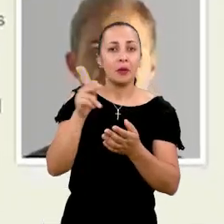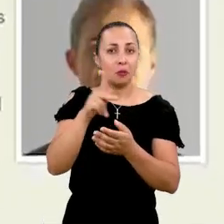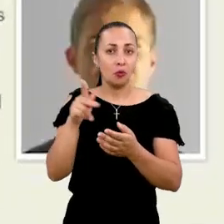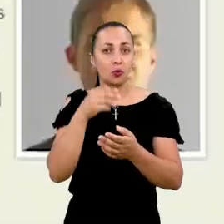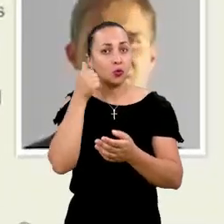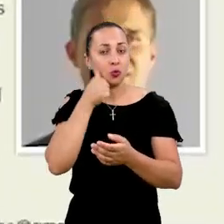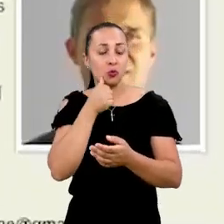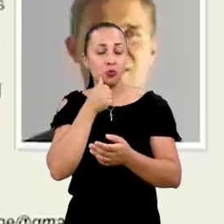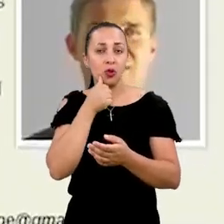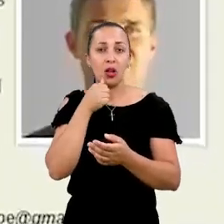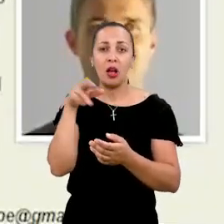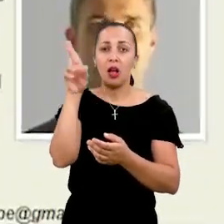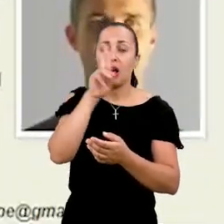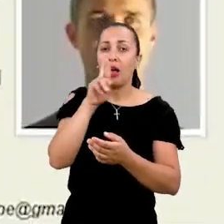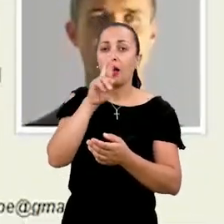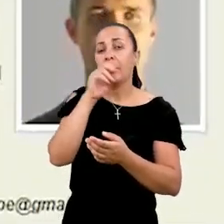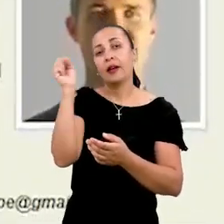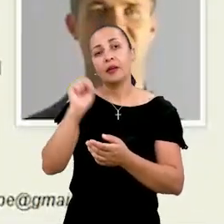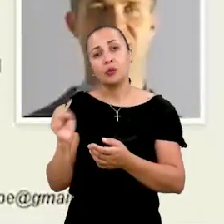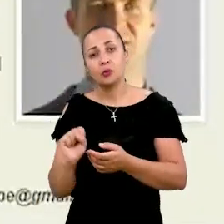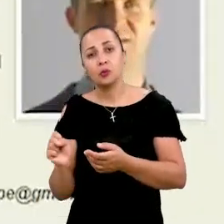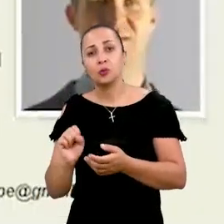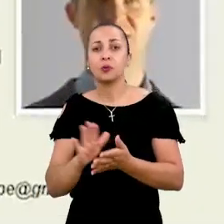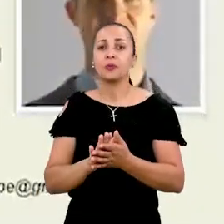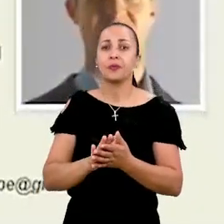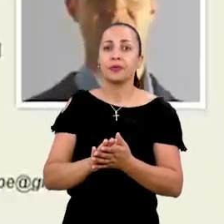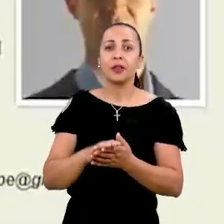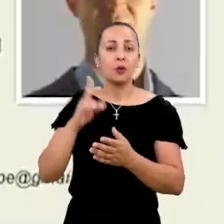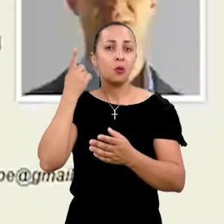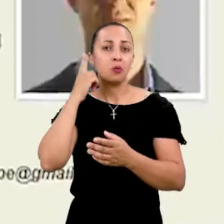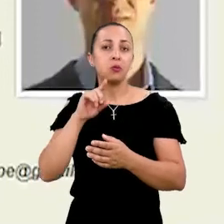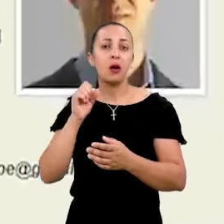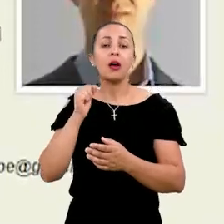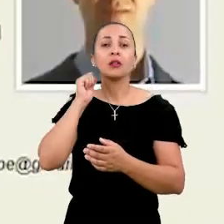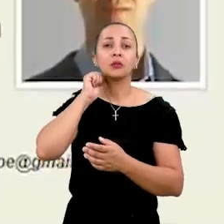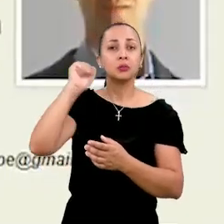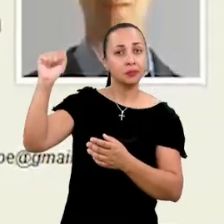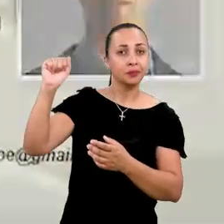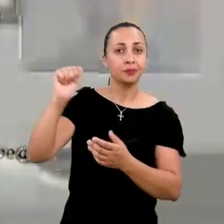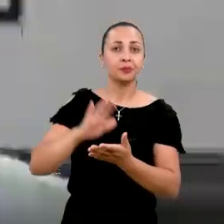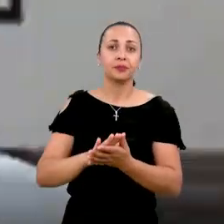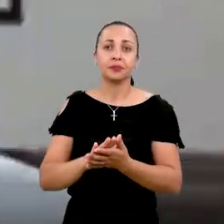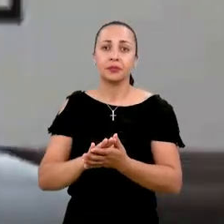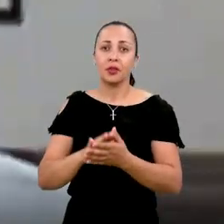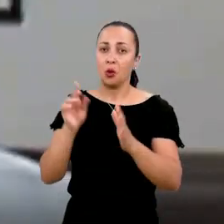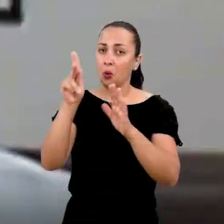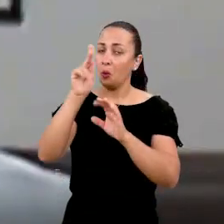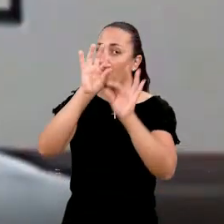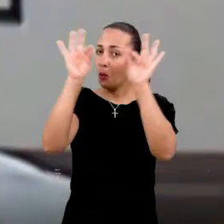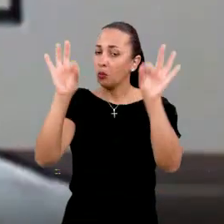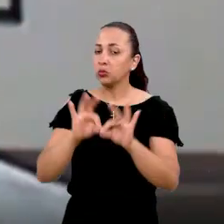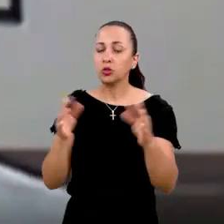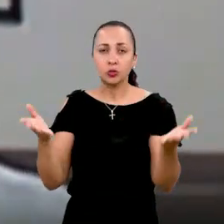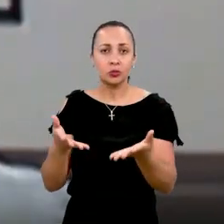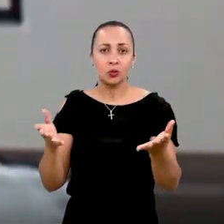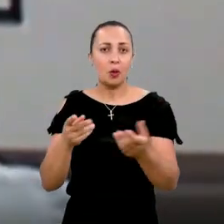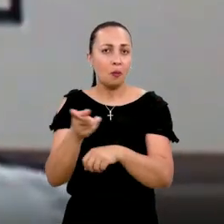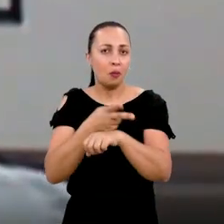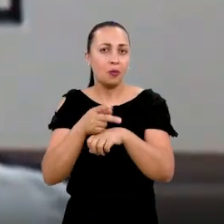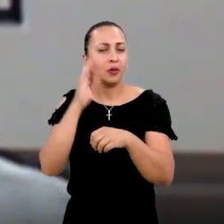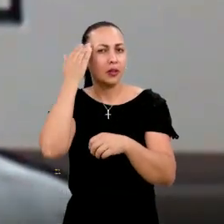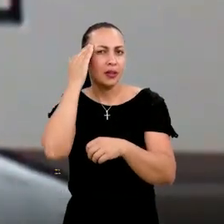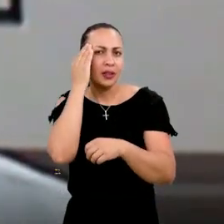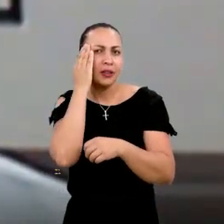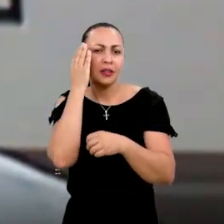ali no Rio Grande do Sul, e o professor Rodrigo em Minas Gerais. Então, esse é um projeto desse momento,